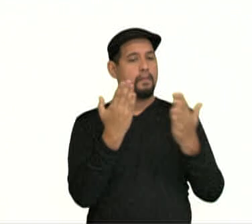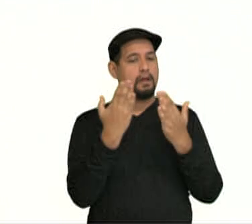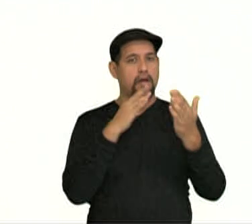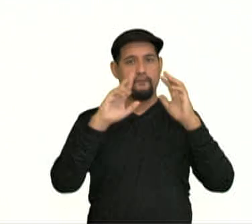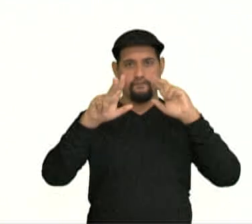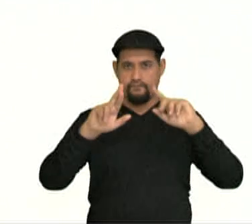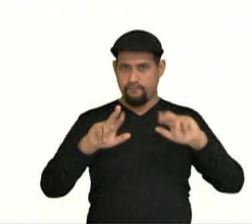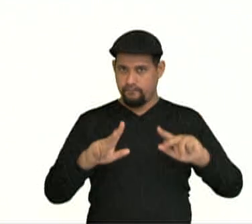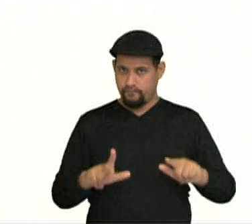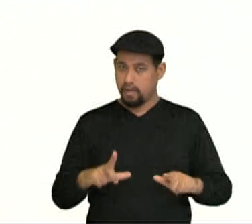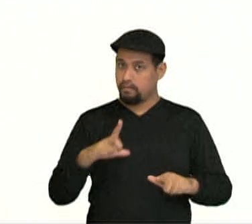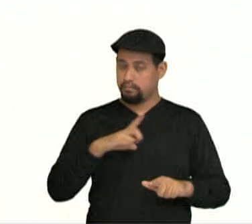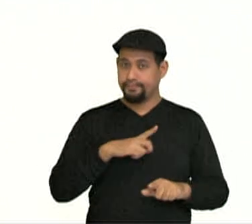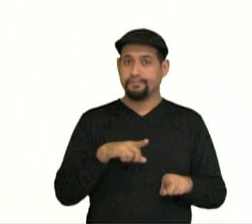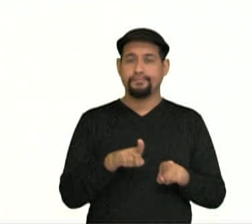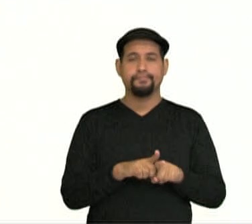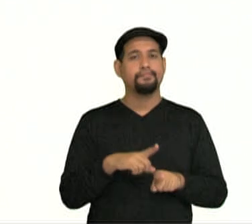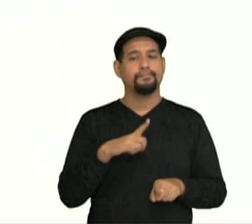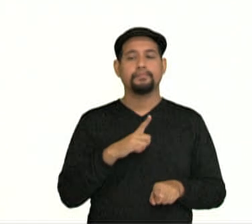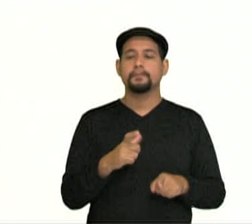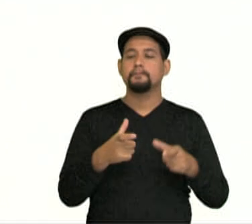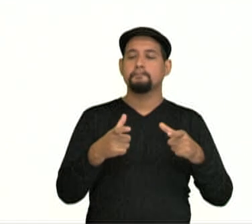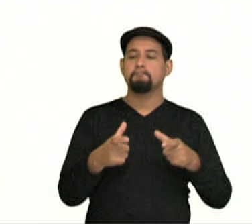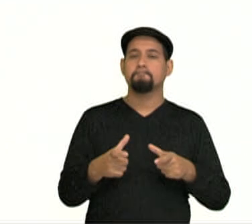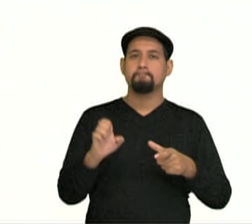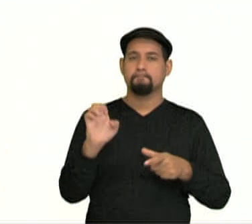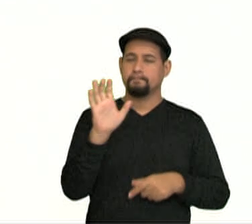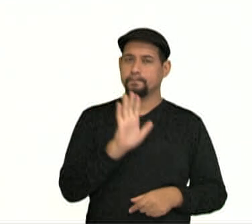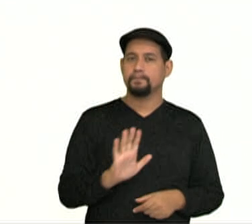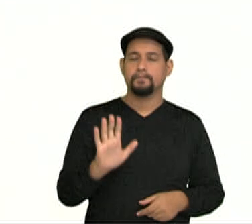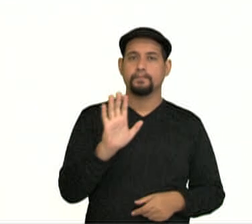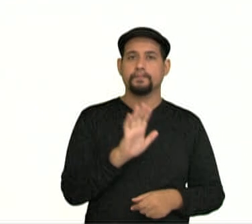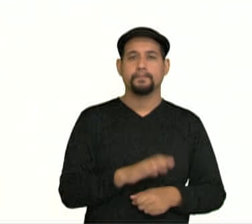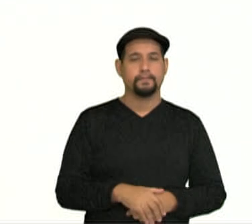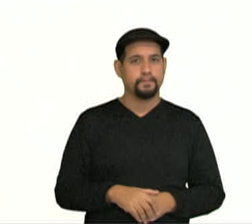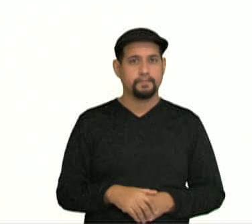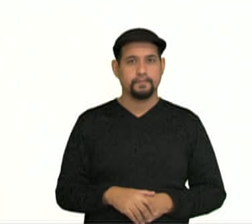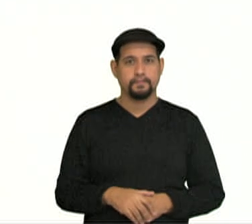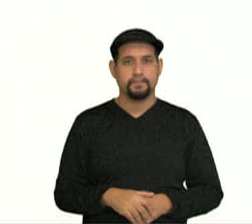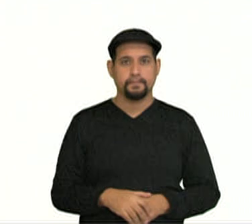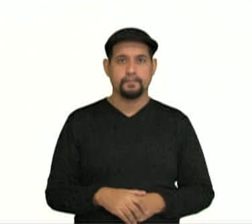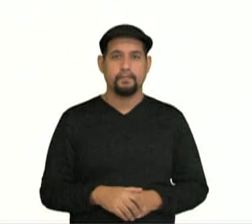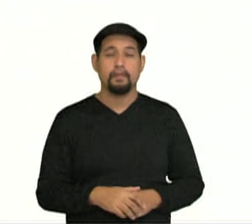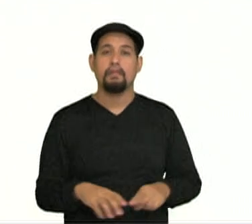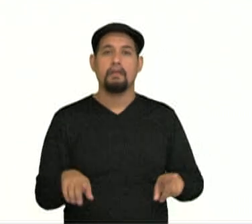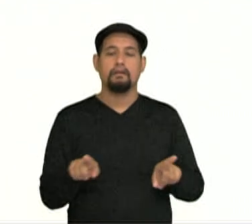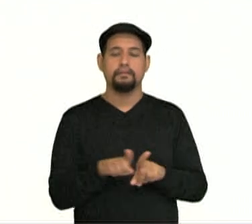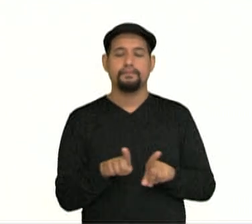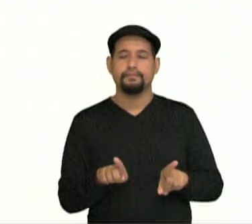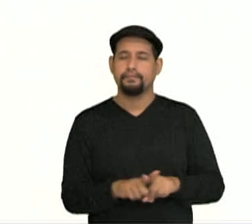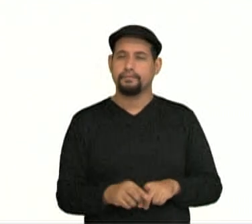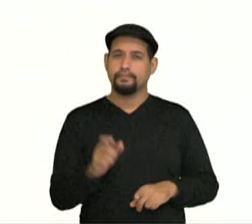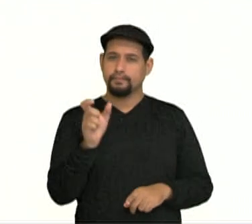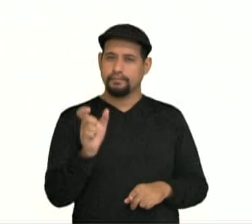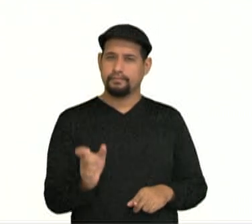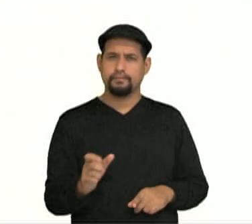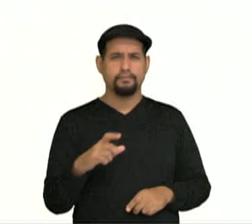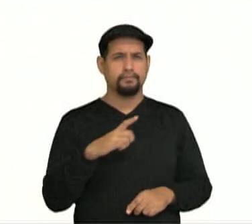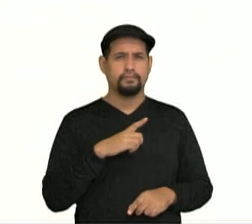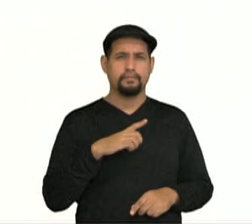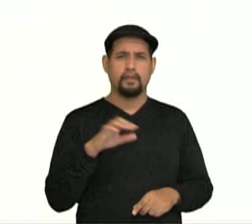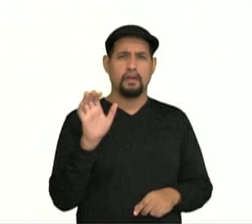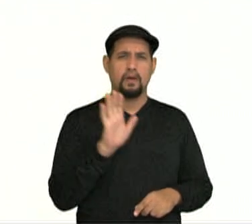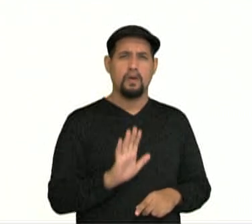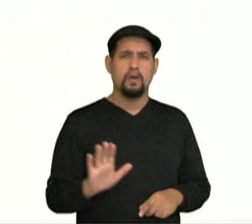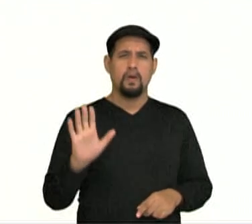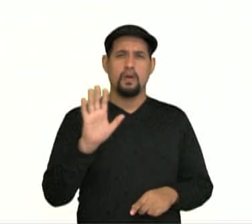outras formas de relevo existentes ali no continente europeu. E ainda uma outra característica muito presente na Europa